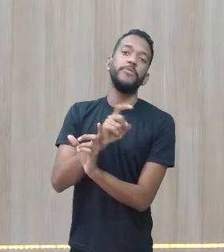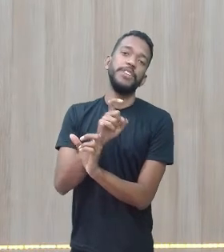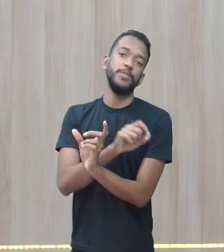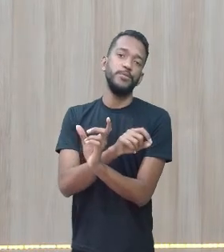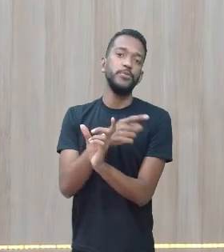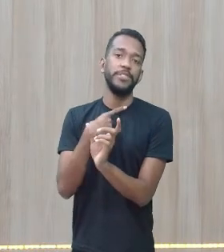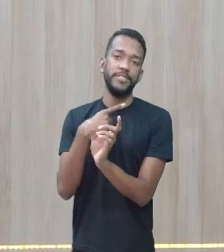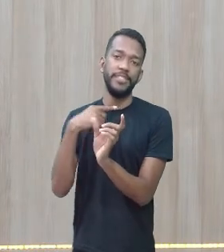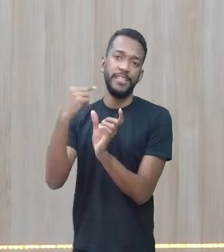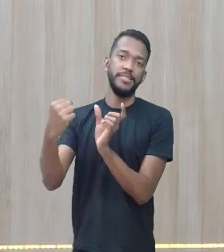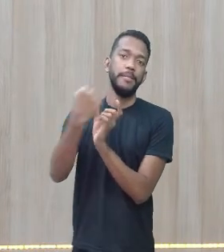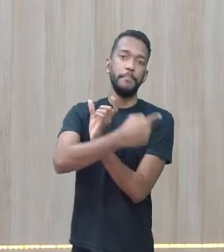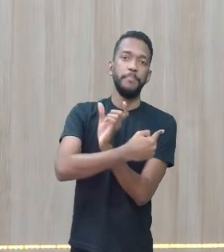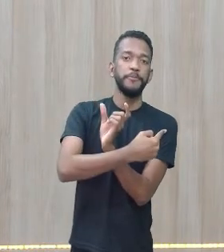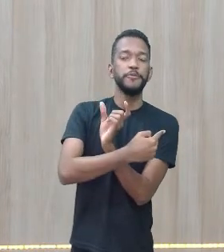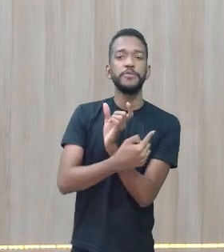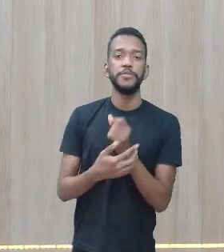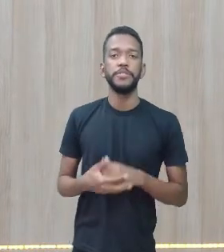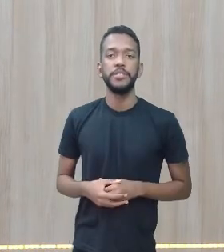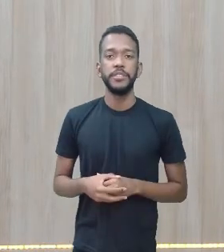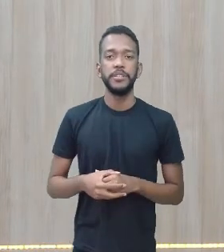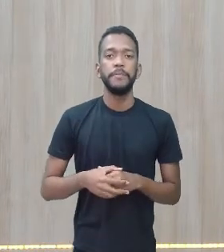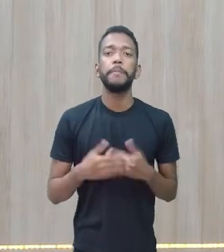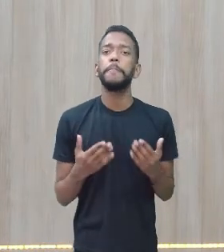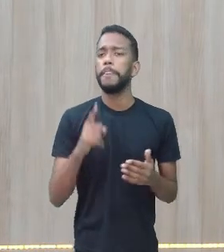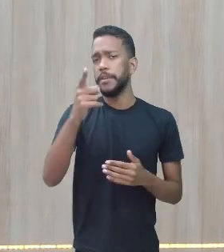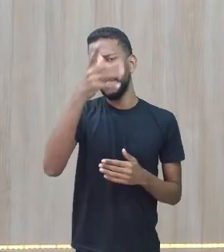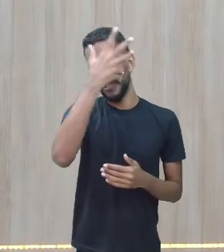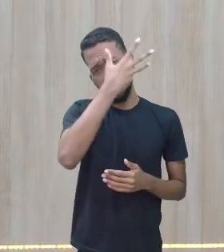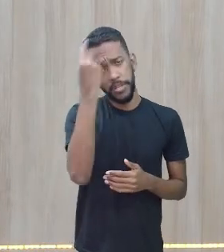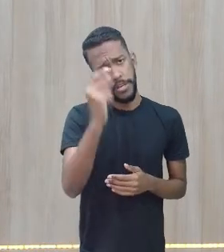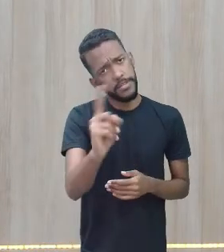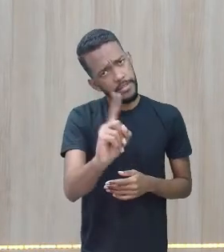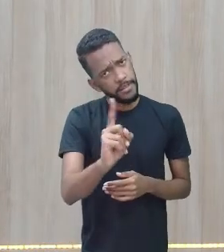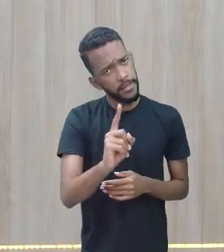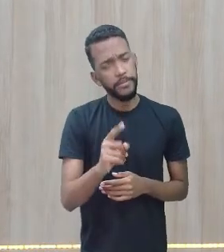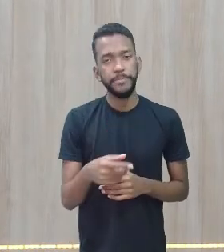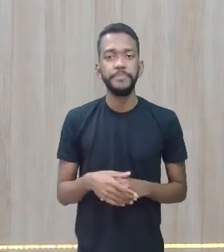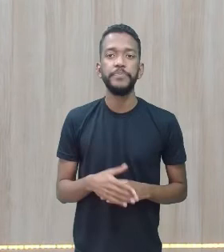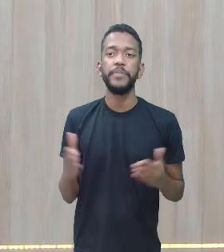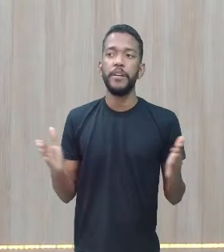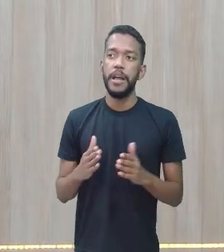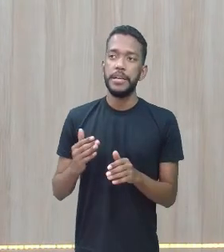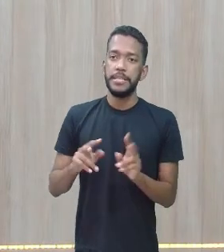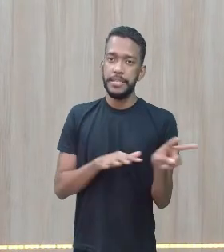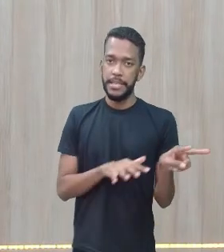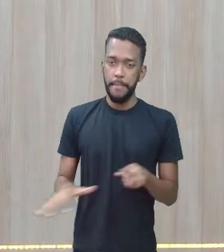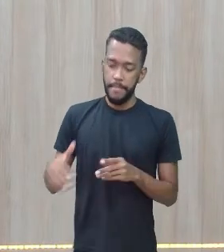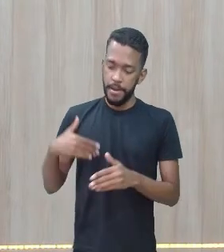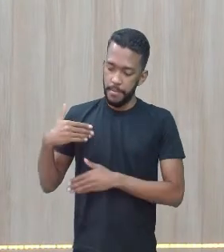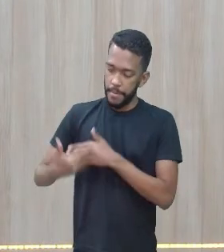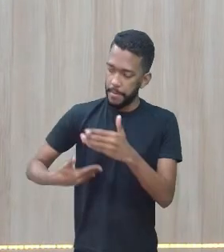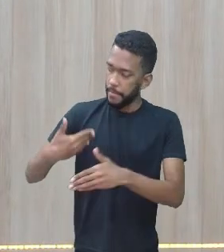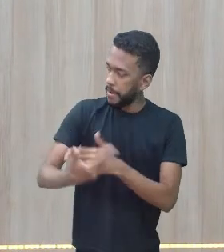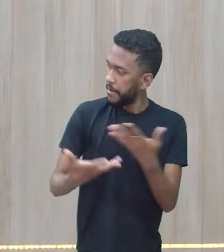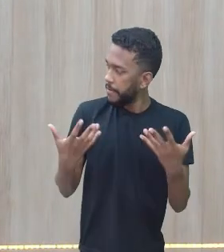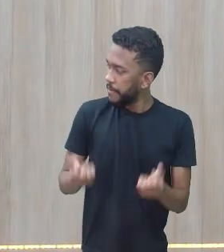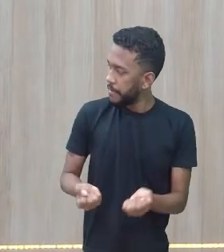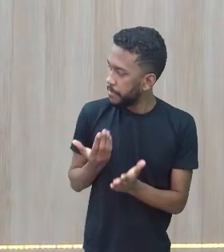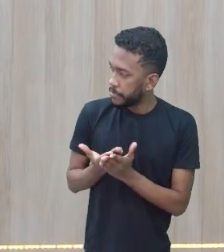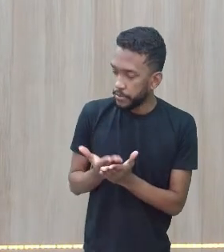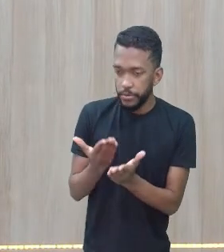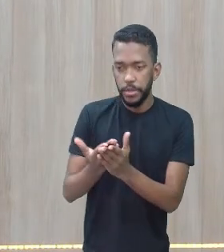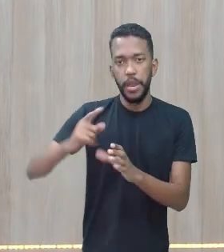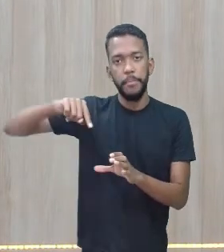vem depois do radical. Não esqueçam isso, tá? Ao longo da semana estaremos estudando e nos